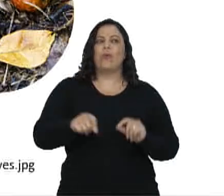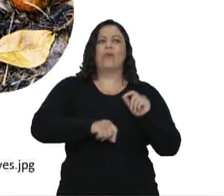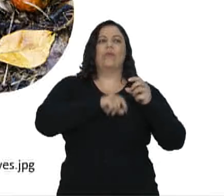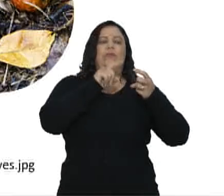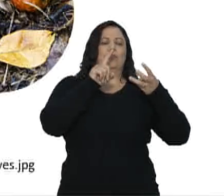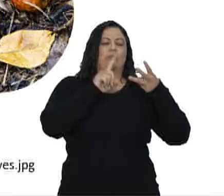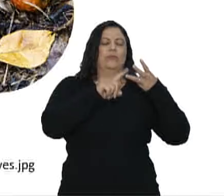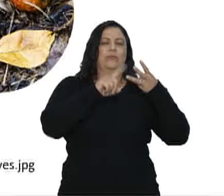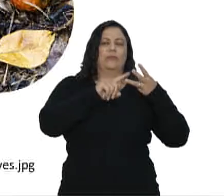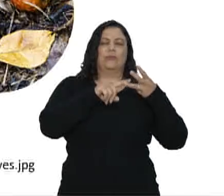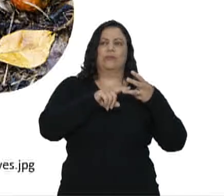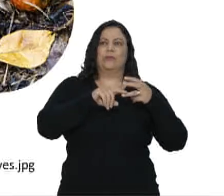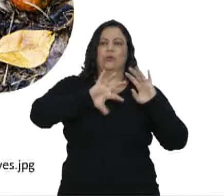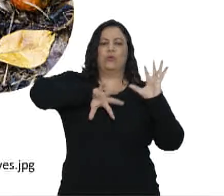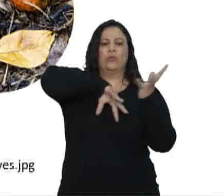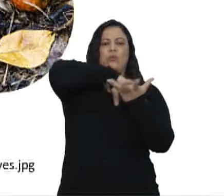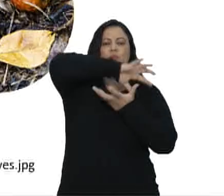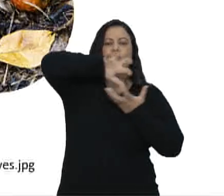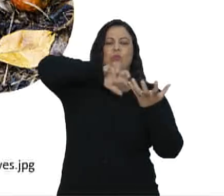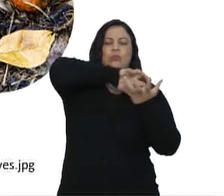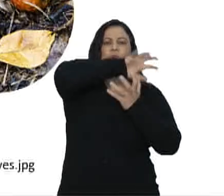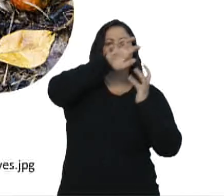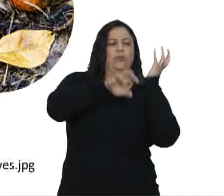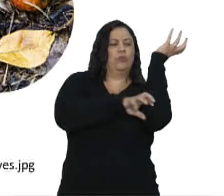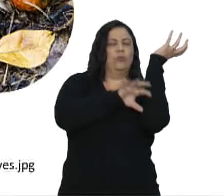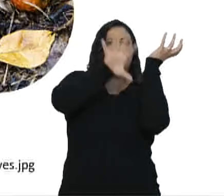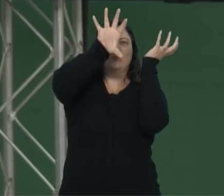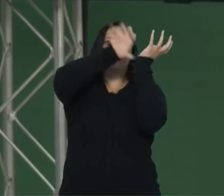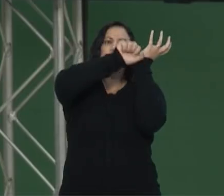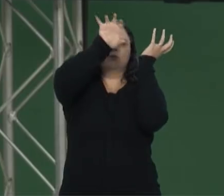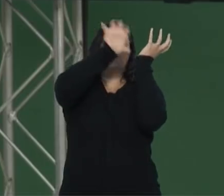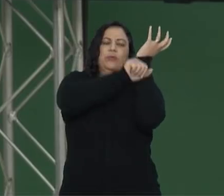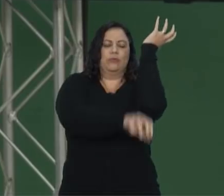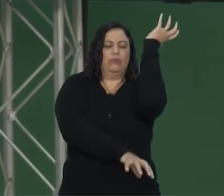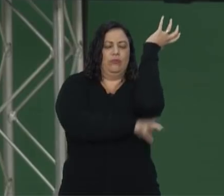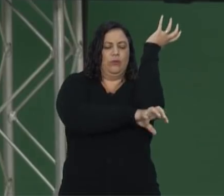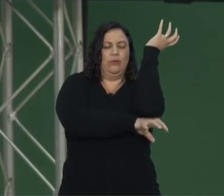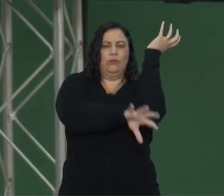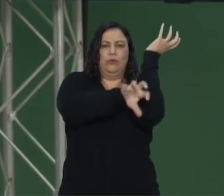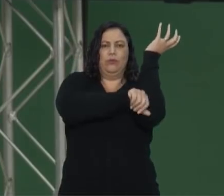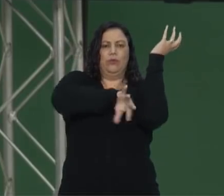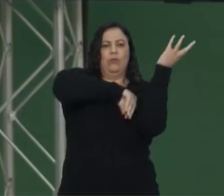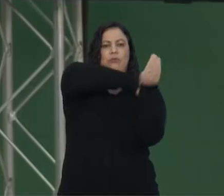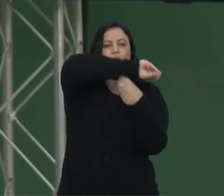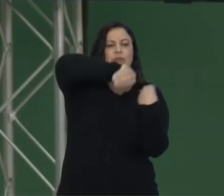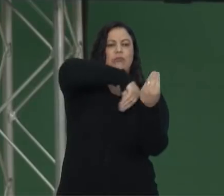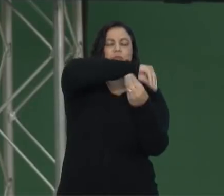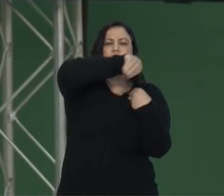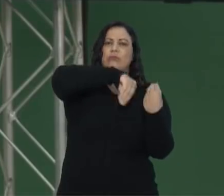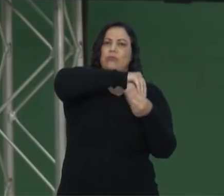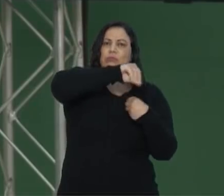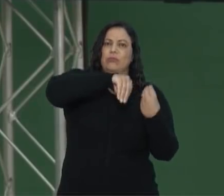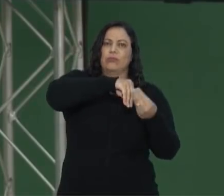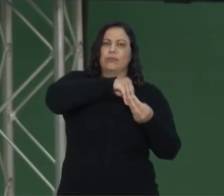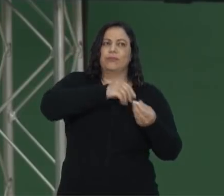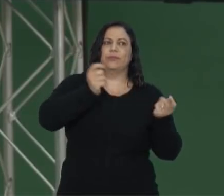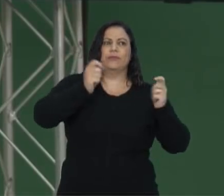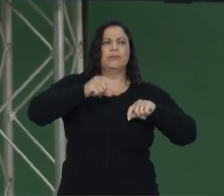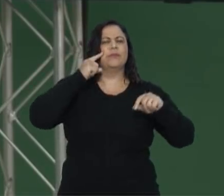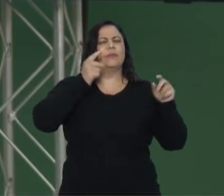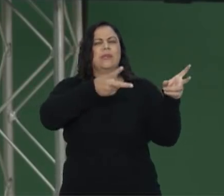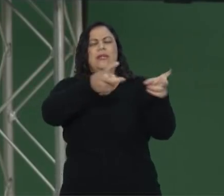e a transformação do material orgânico pelos decompositores. Vamos perceber as imagens que o Fabiano trouxe para vocês? Então, olha